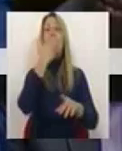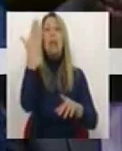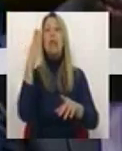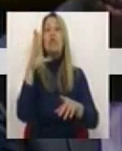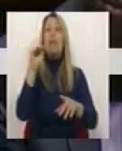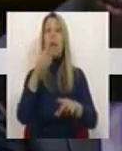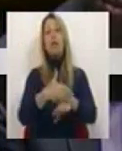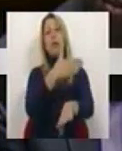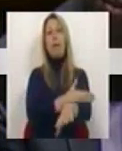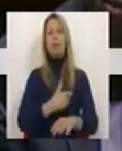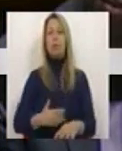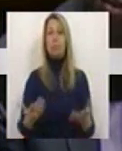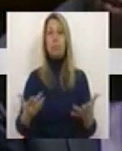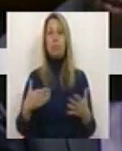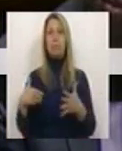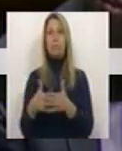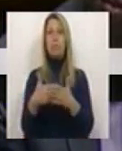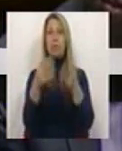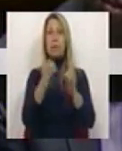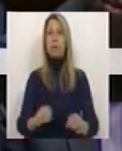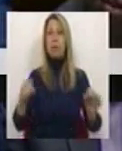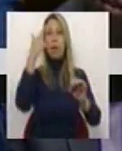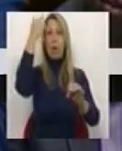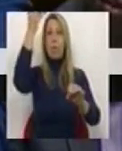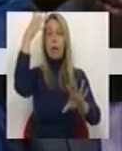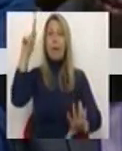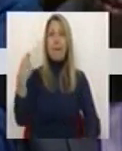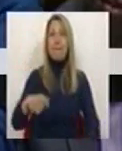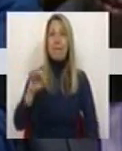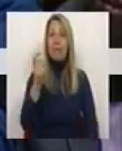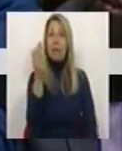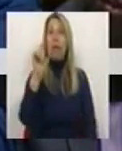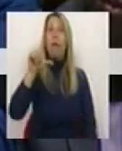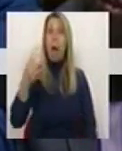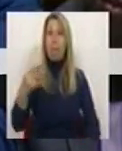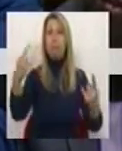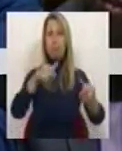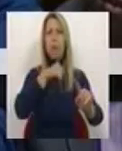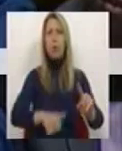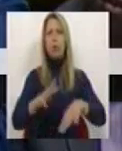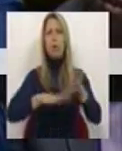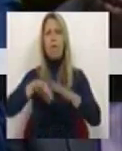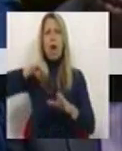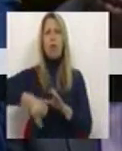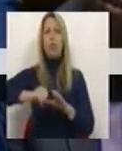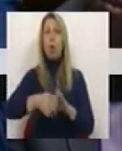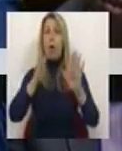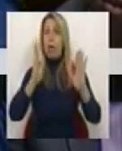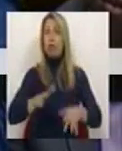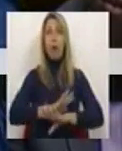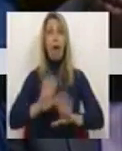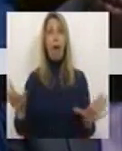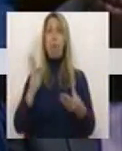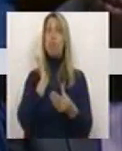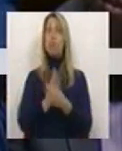É um processo que ninguém compreende. O presidente da Galp, que tinha a licença para esta exploração, já tinha dado o processo